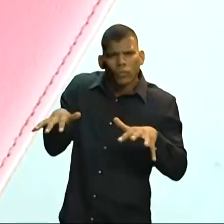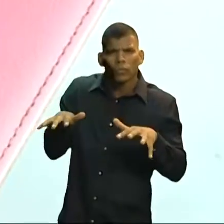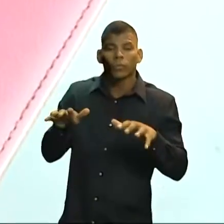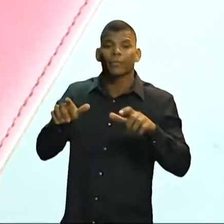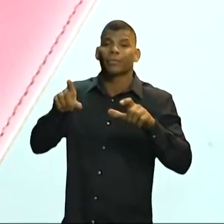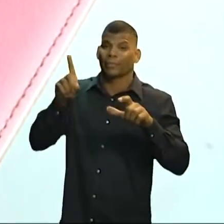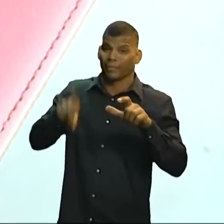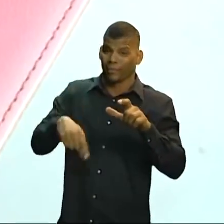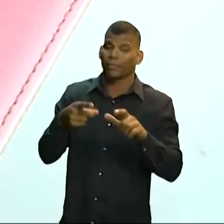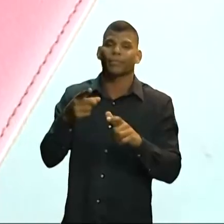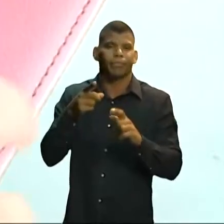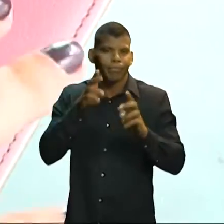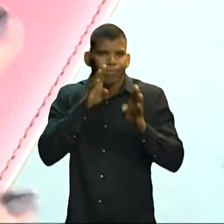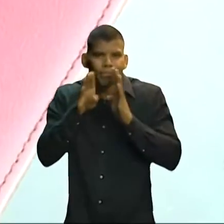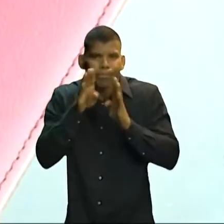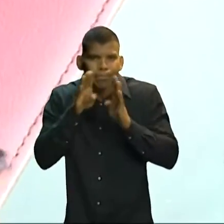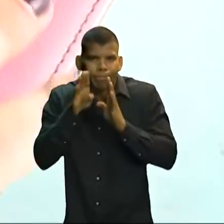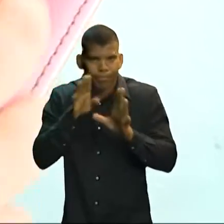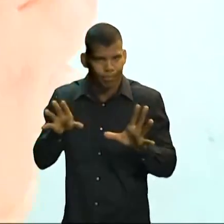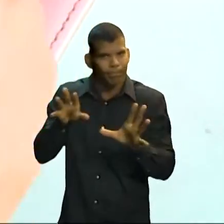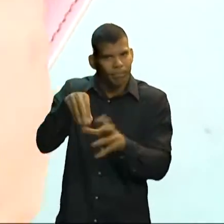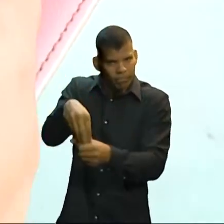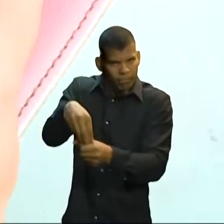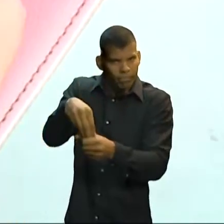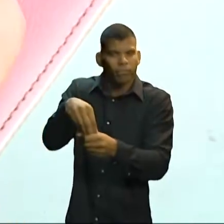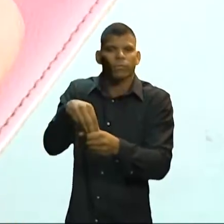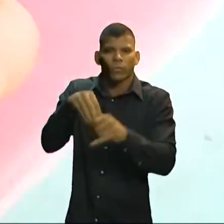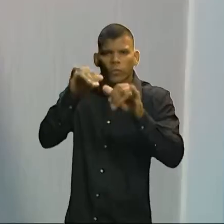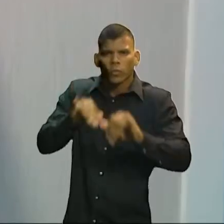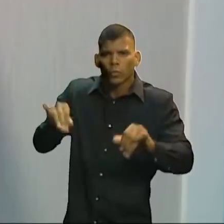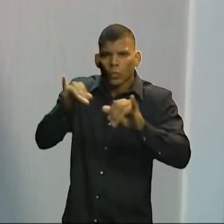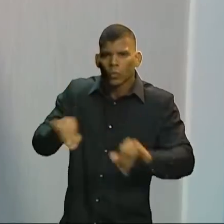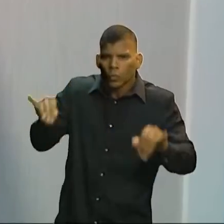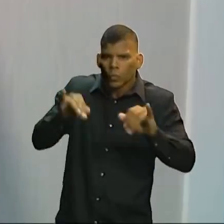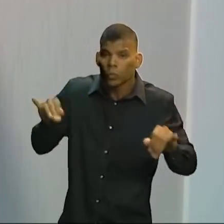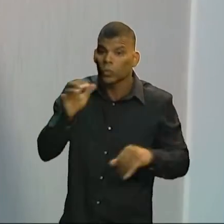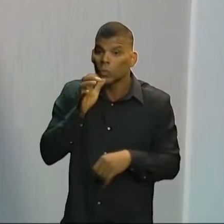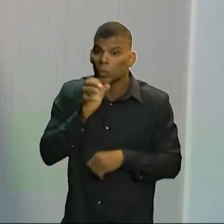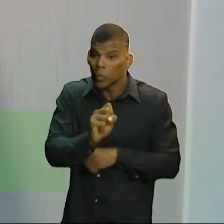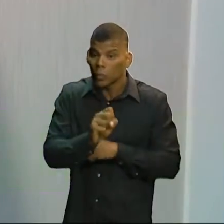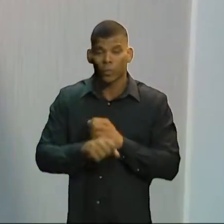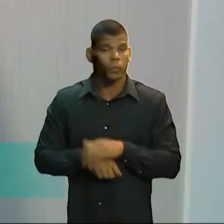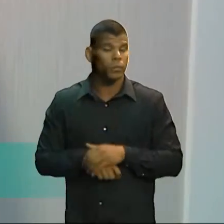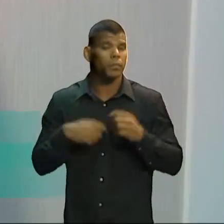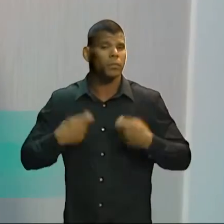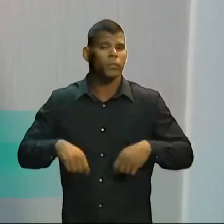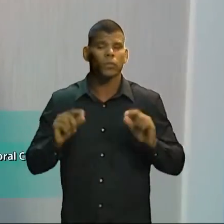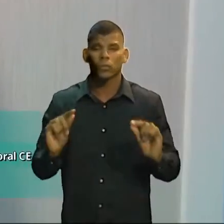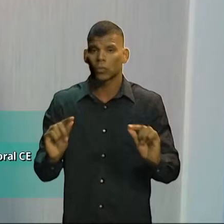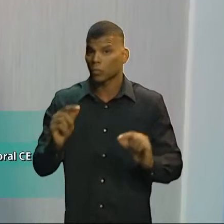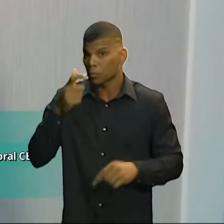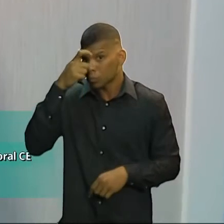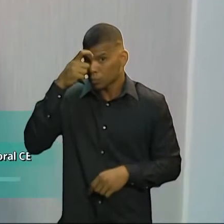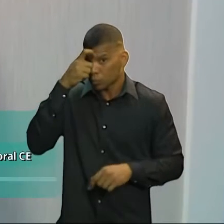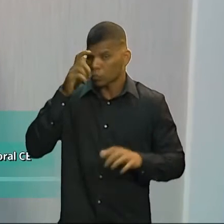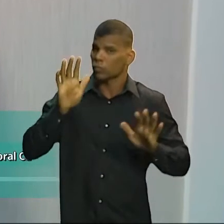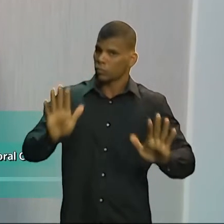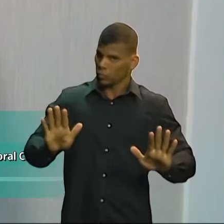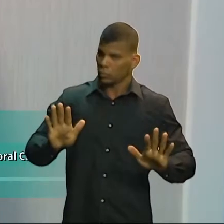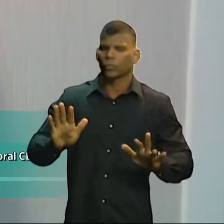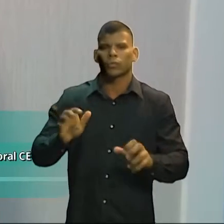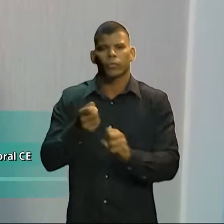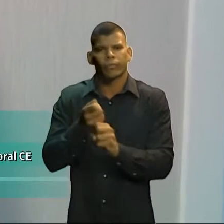pelo fato das notícias se espalharem mais rapidamente. É preciso ter em mente que as chamadas fake news ou